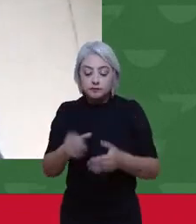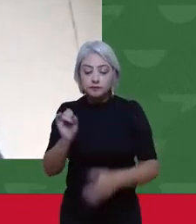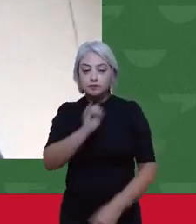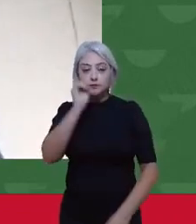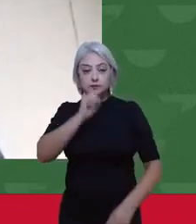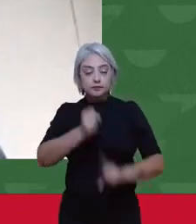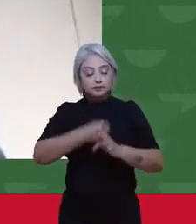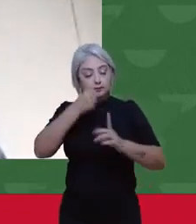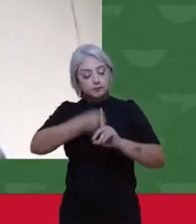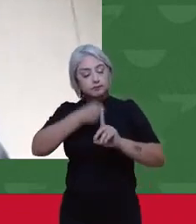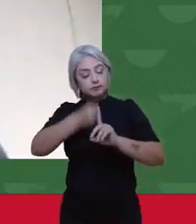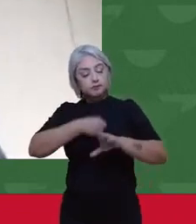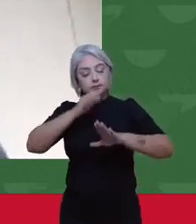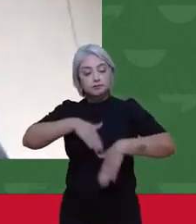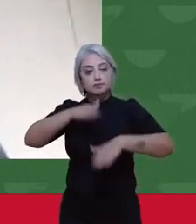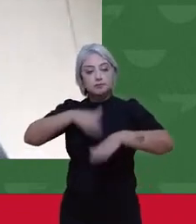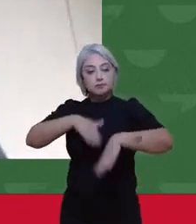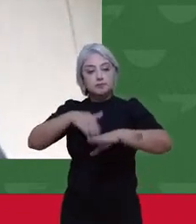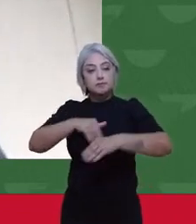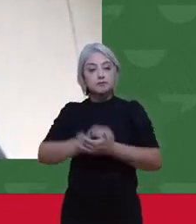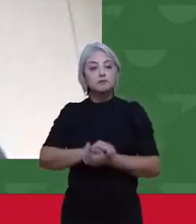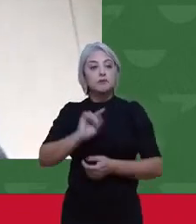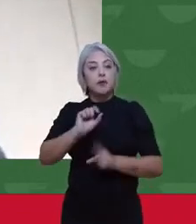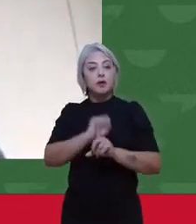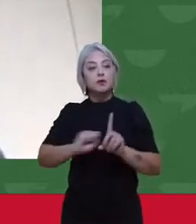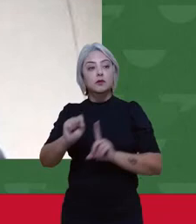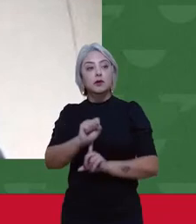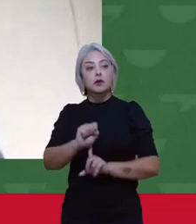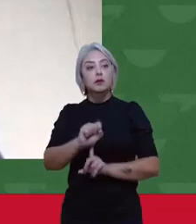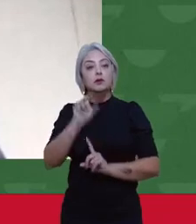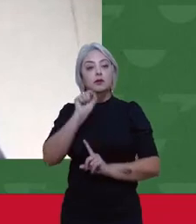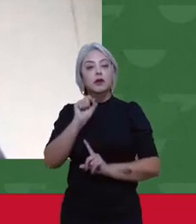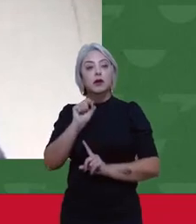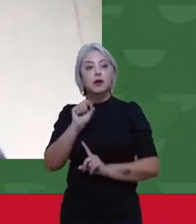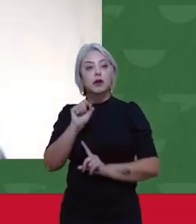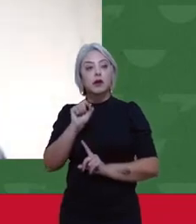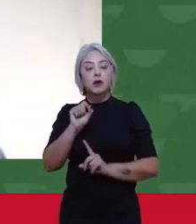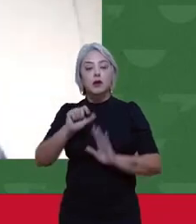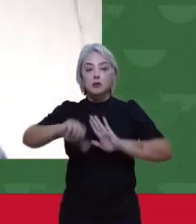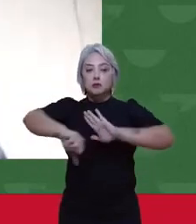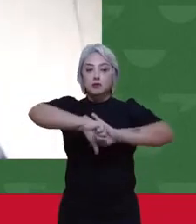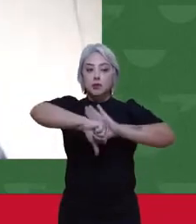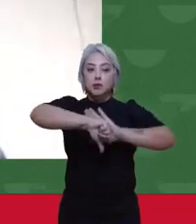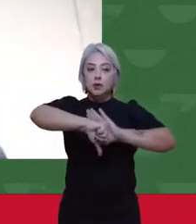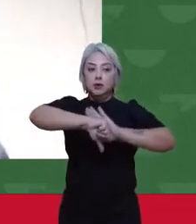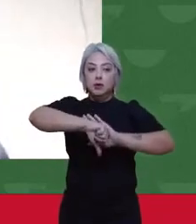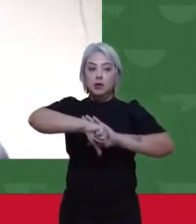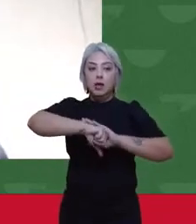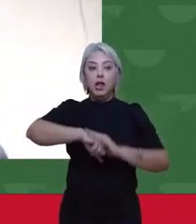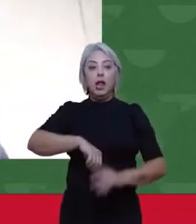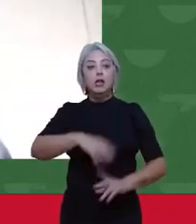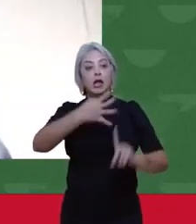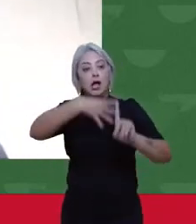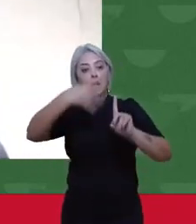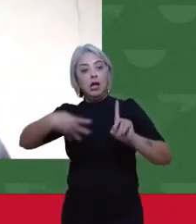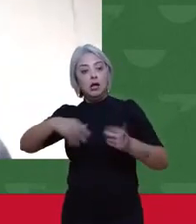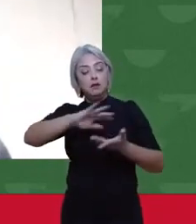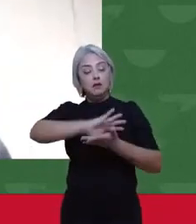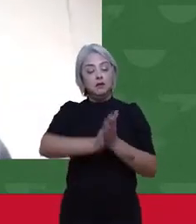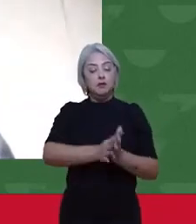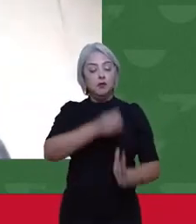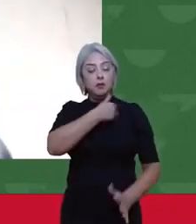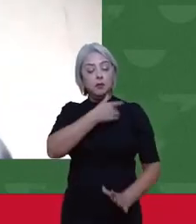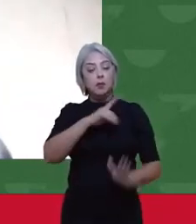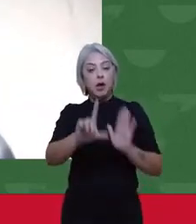que a luta do movimento social será pela criminalização da LGBTfobia, por uma lei específica,